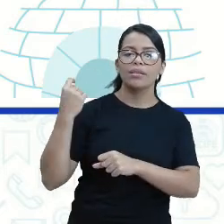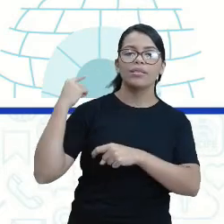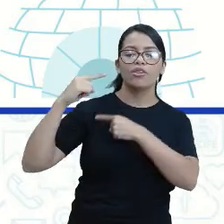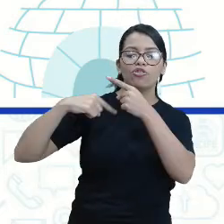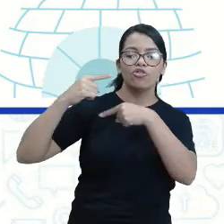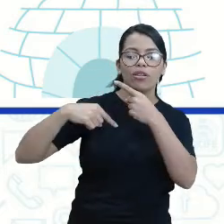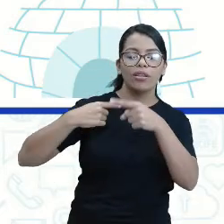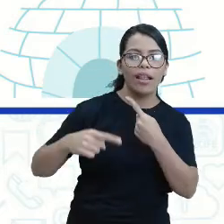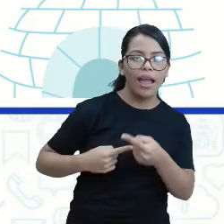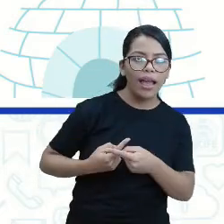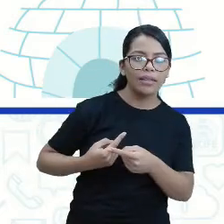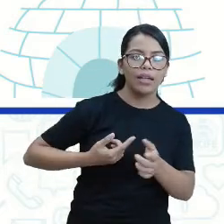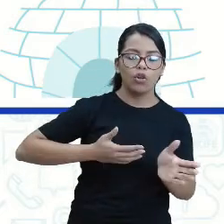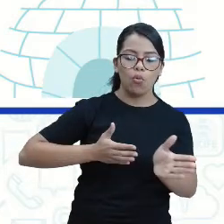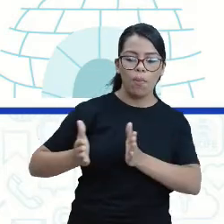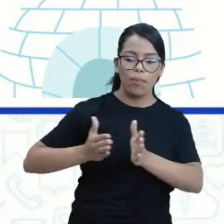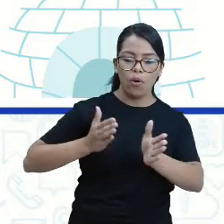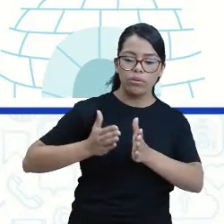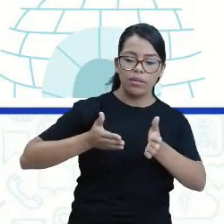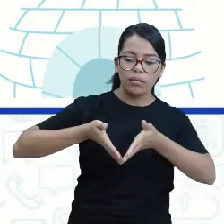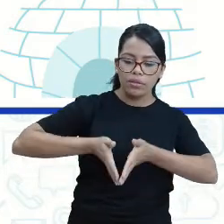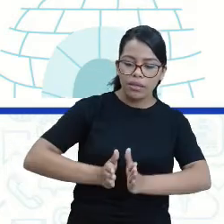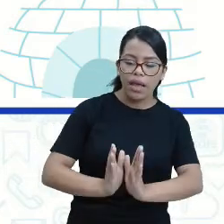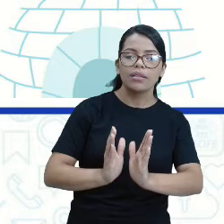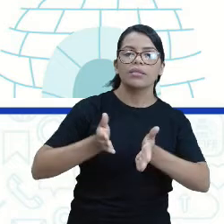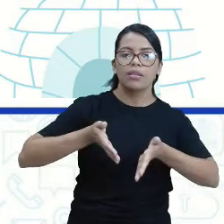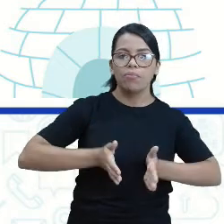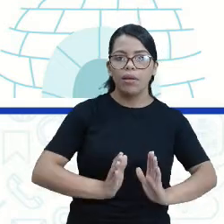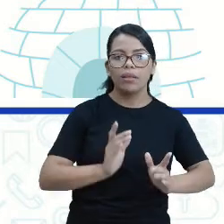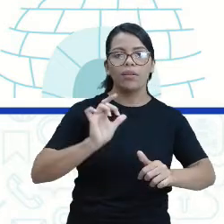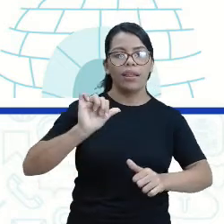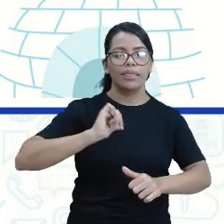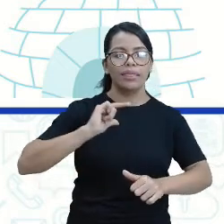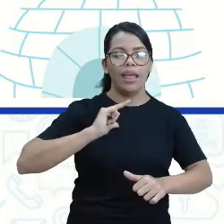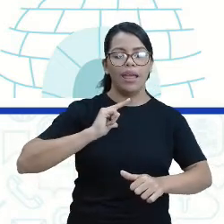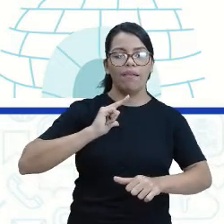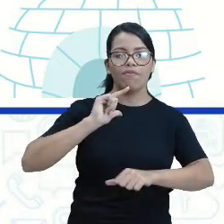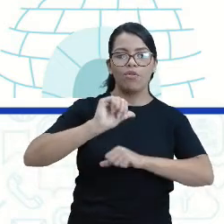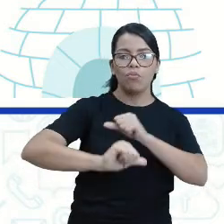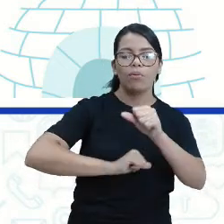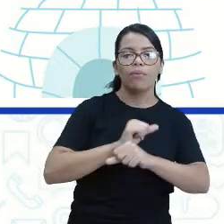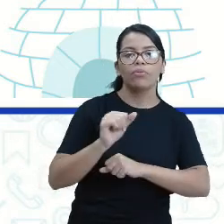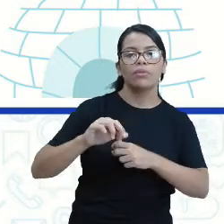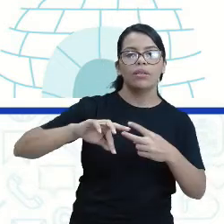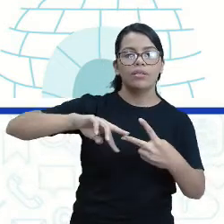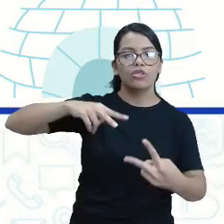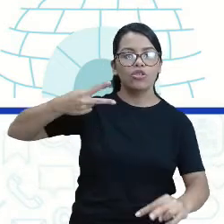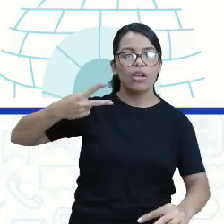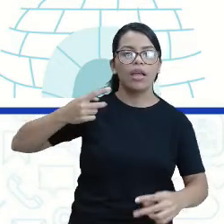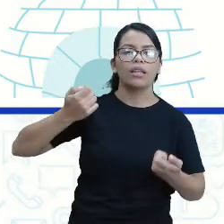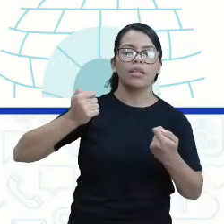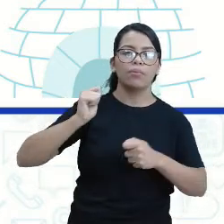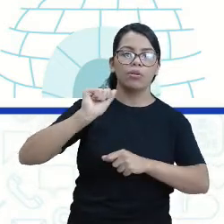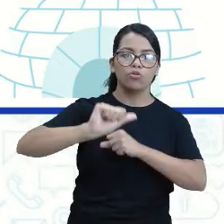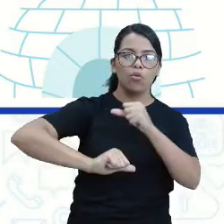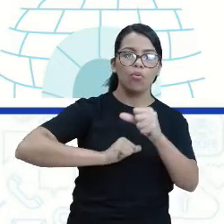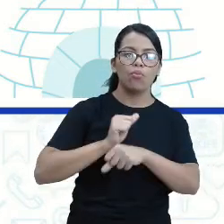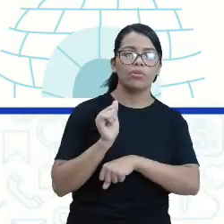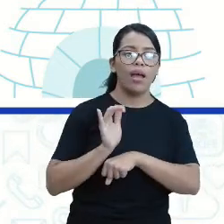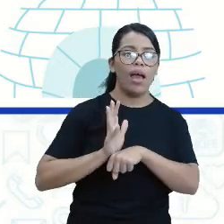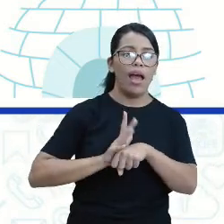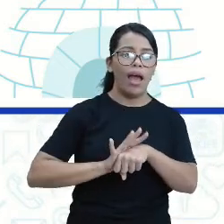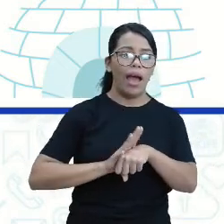durante a reprodução, né, desse ursinho, esse ursinho nasceu, mas houve uma mutação aí que fez com que alterasse a cor, né,